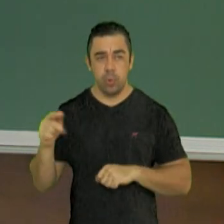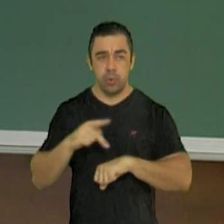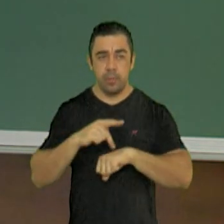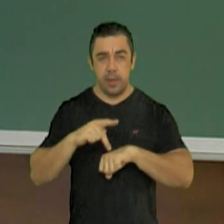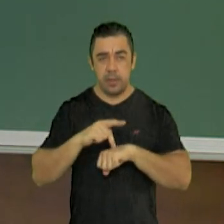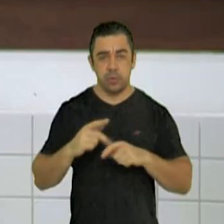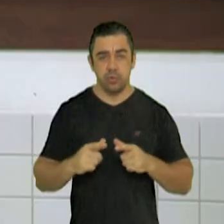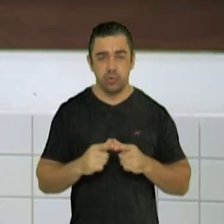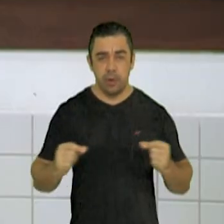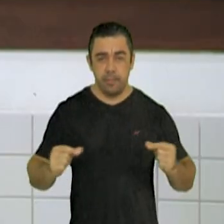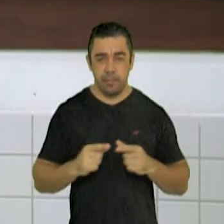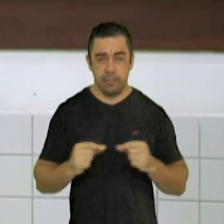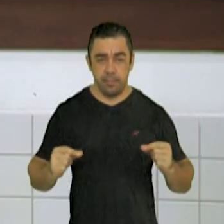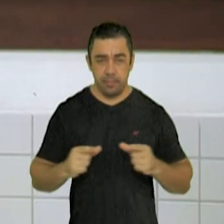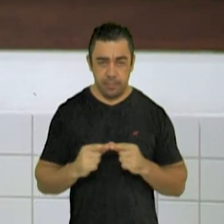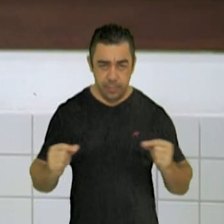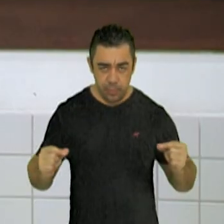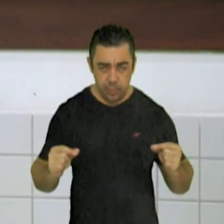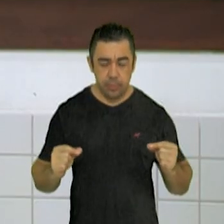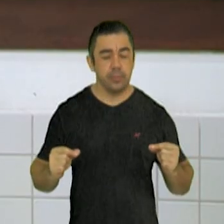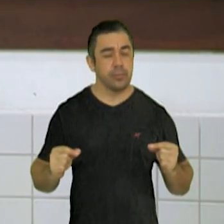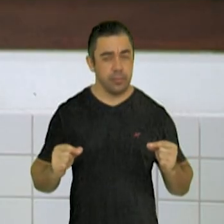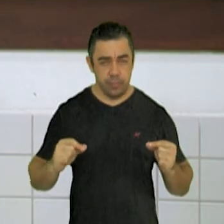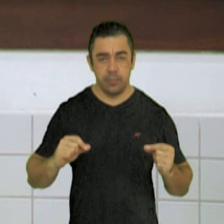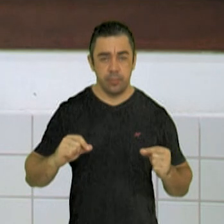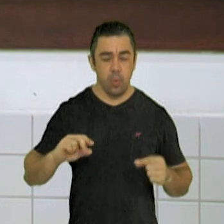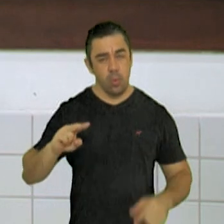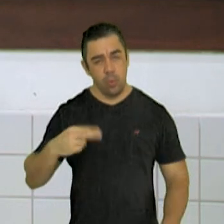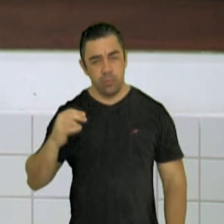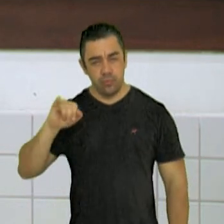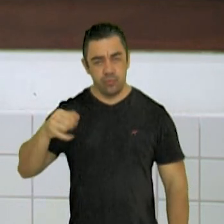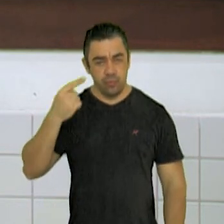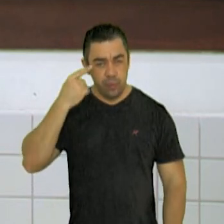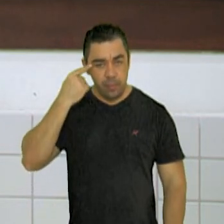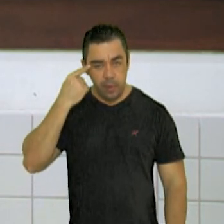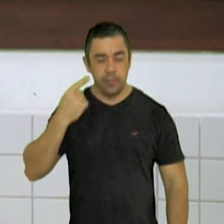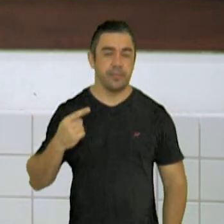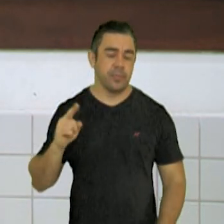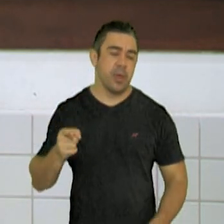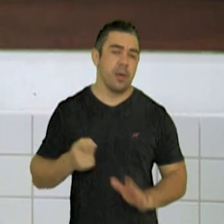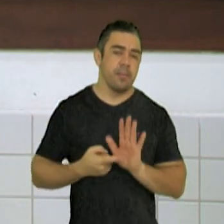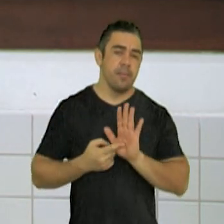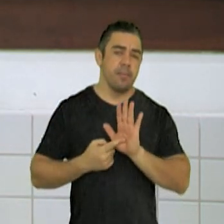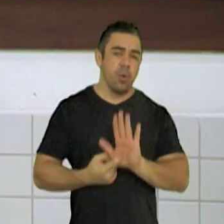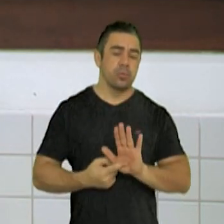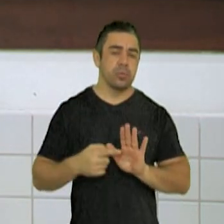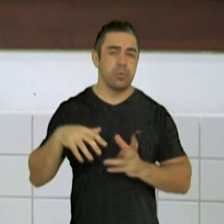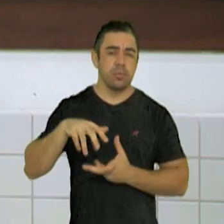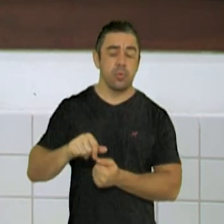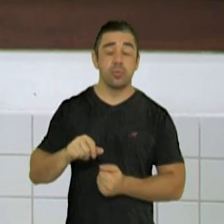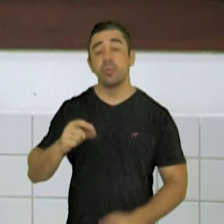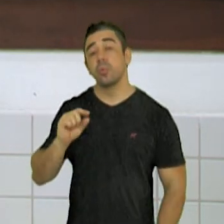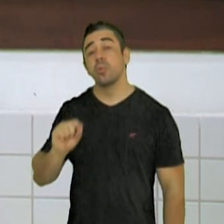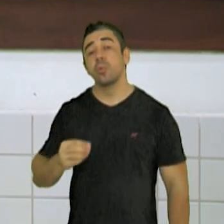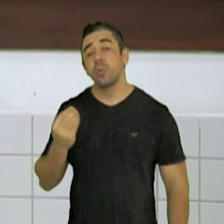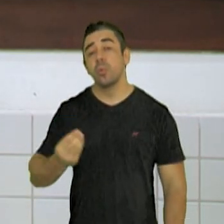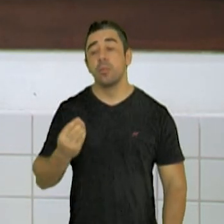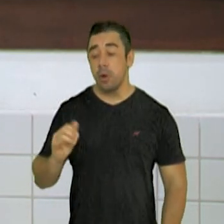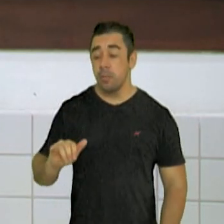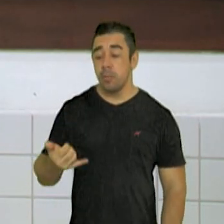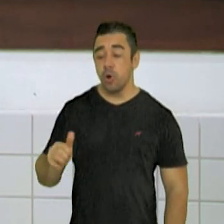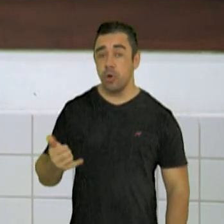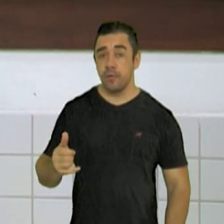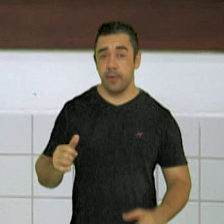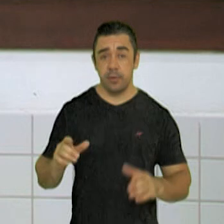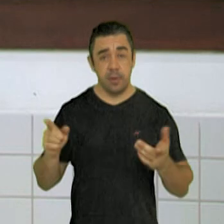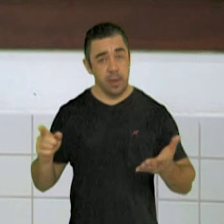o Japão, que mostra ao mundo, né, frequentemente que como se aproveita um território. O Japão é